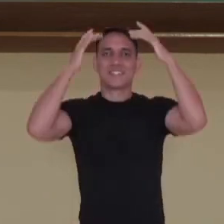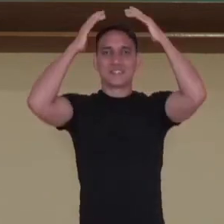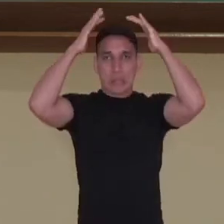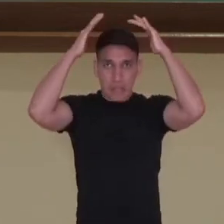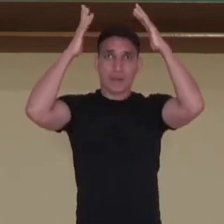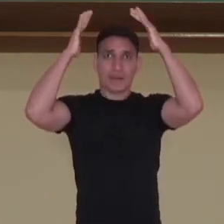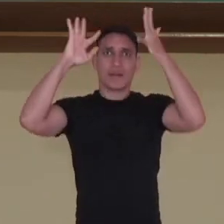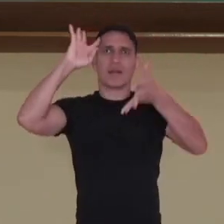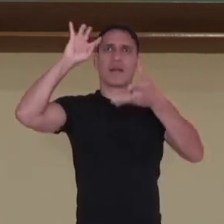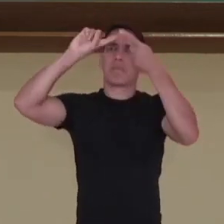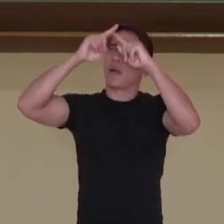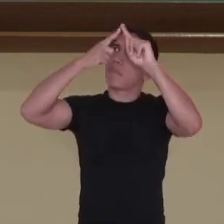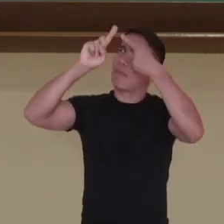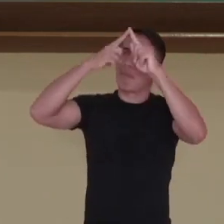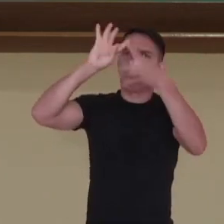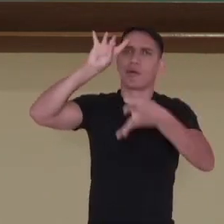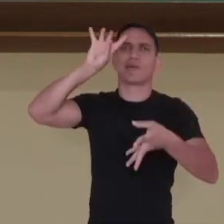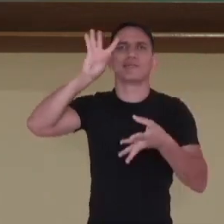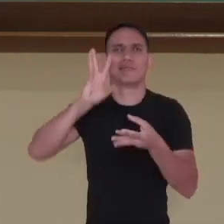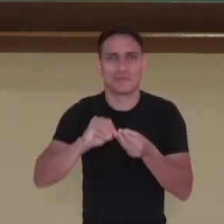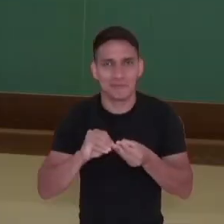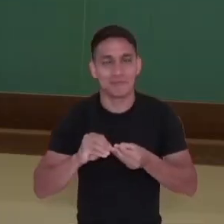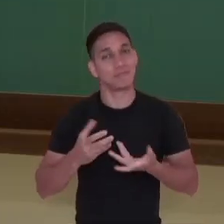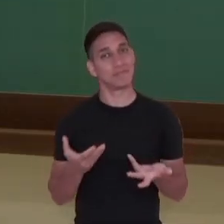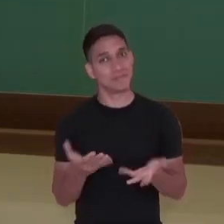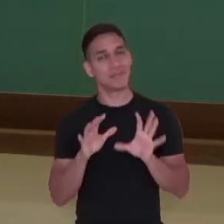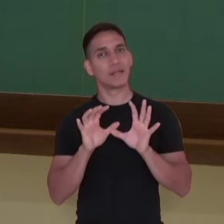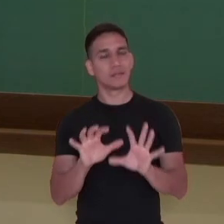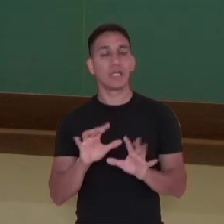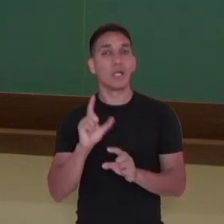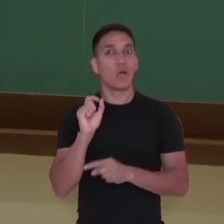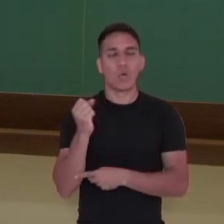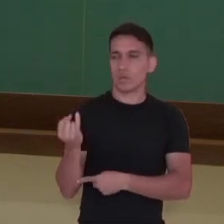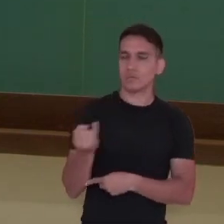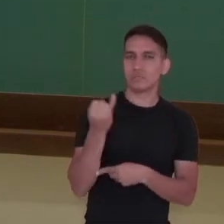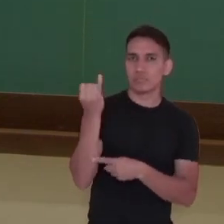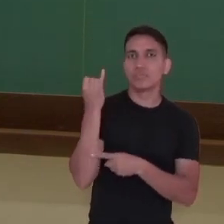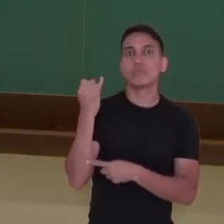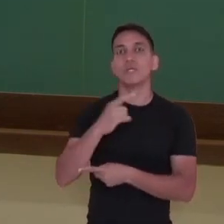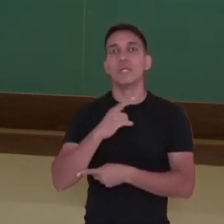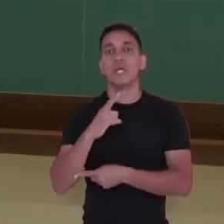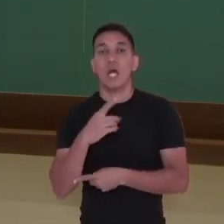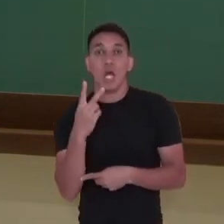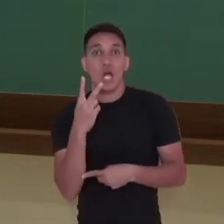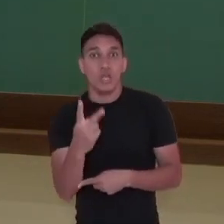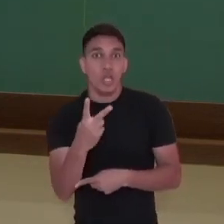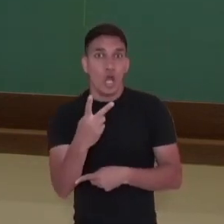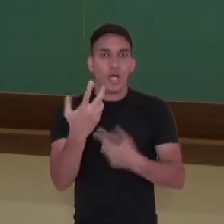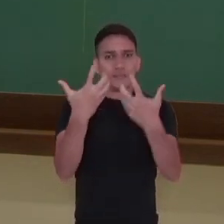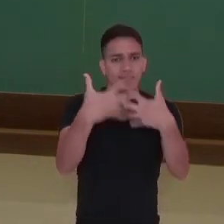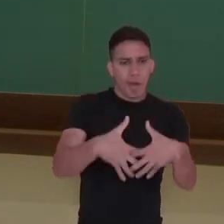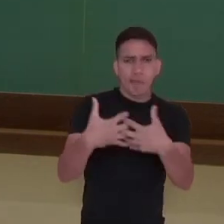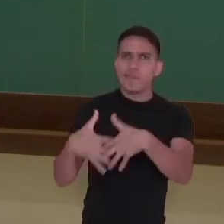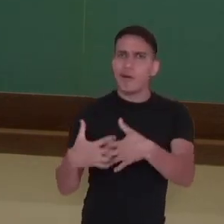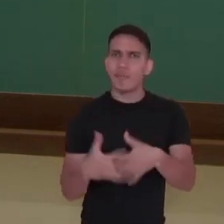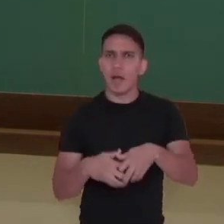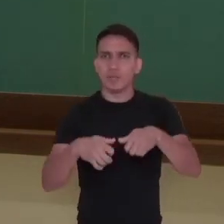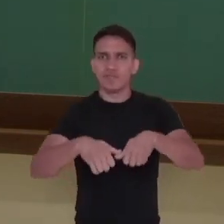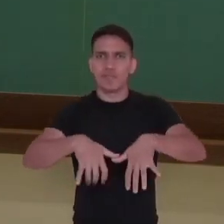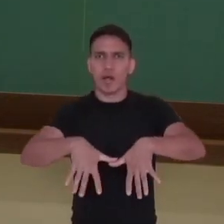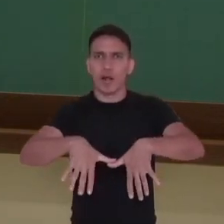nossos nervos, até chegar ao nosso cérebro. A importância desses 2 sistemas trabalhando em conjunto,